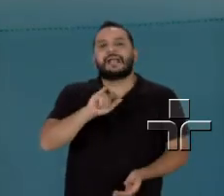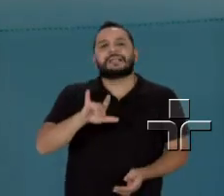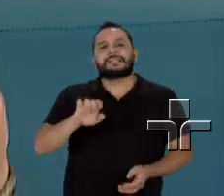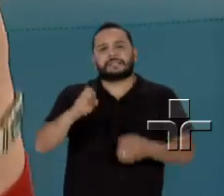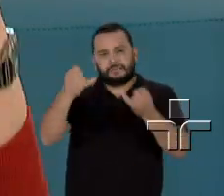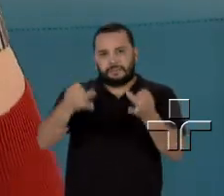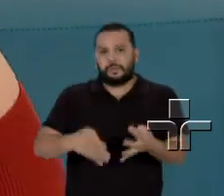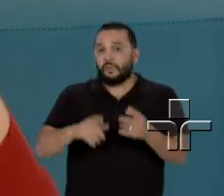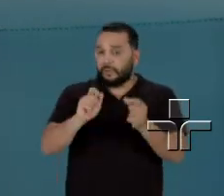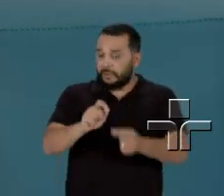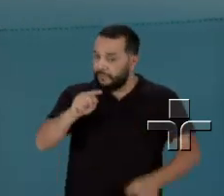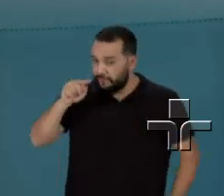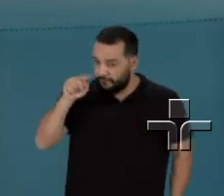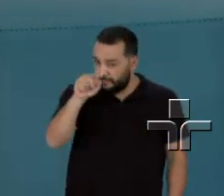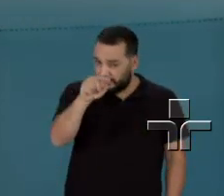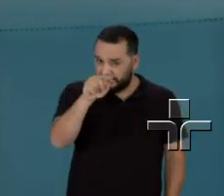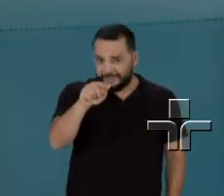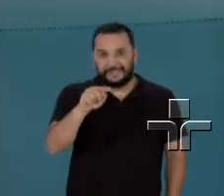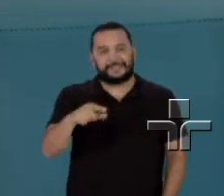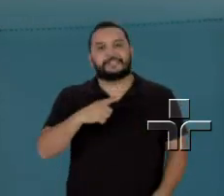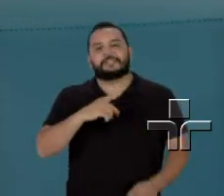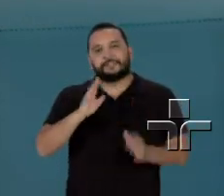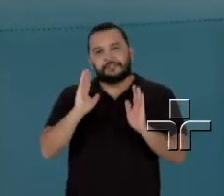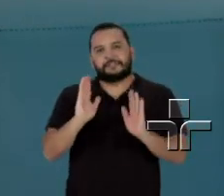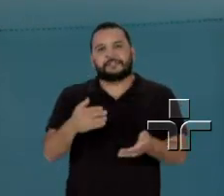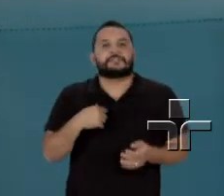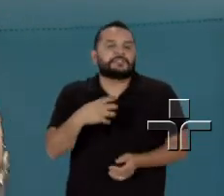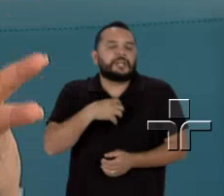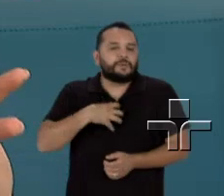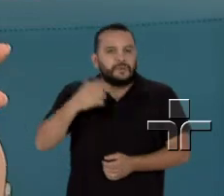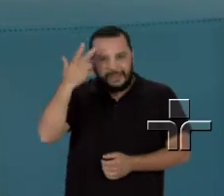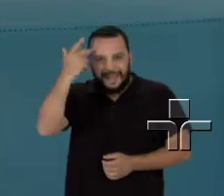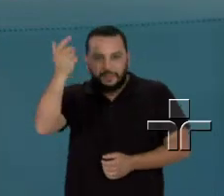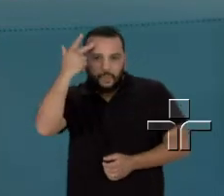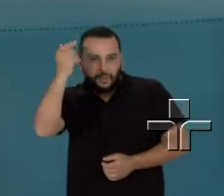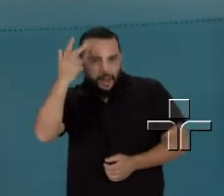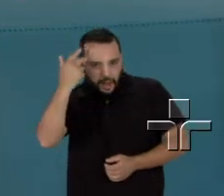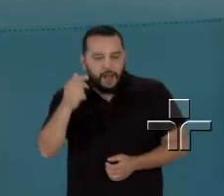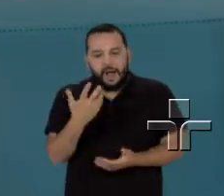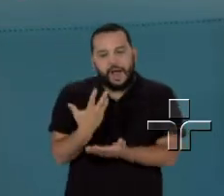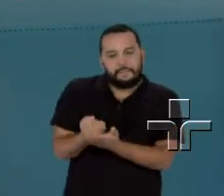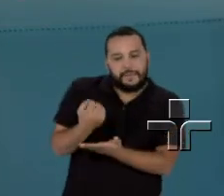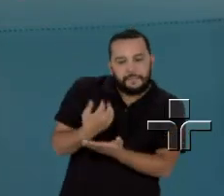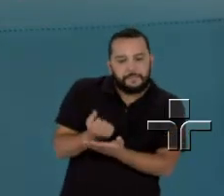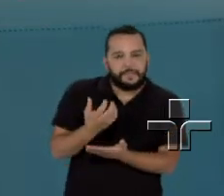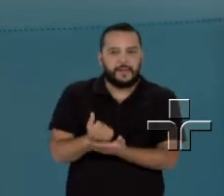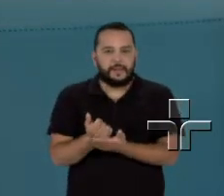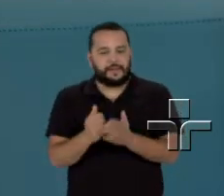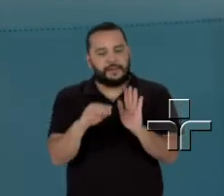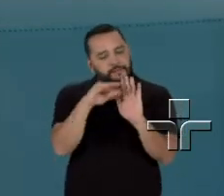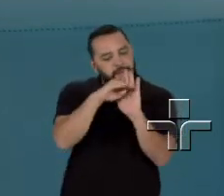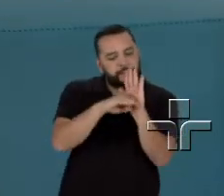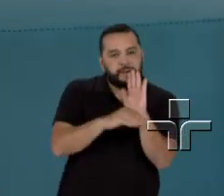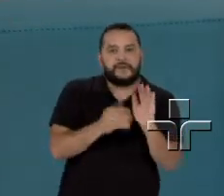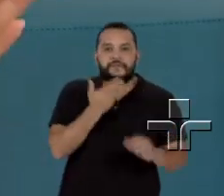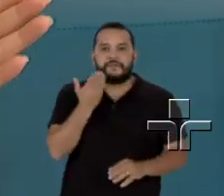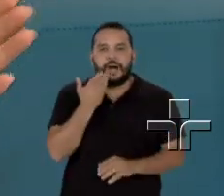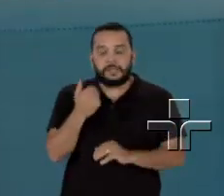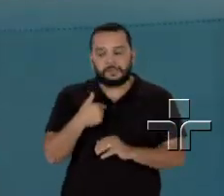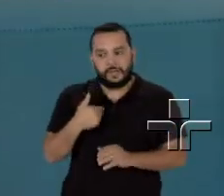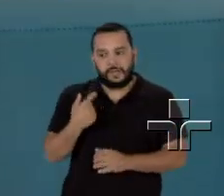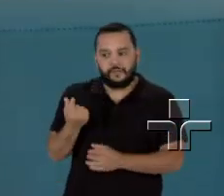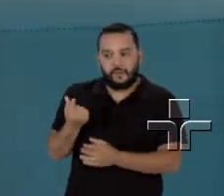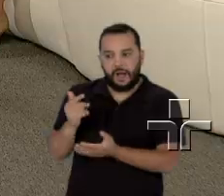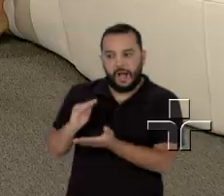você introduzir se na sua rotina de uma maneira natural fica mais fácil então você começa assim eu não vou